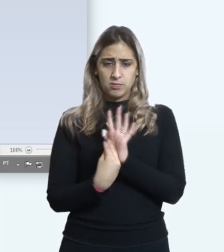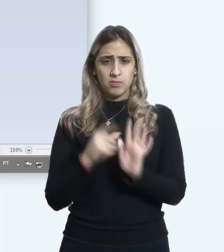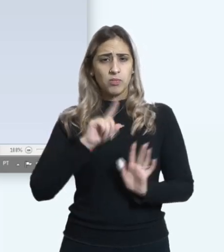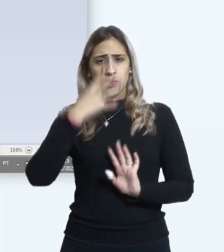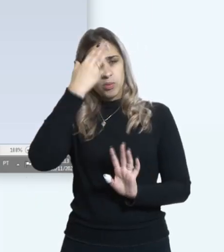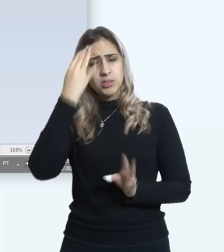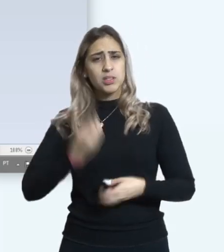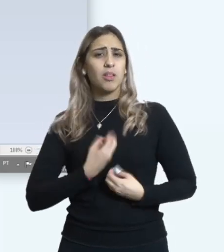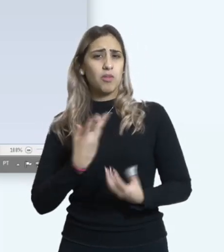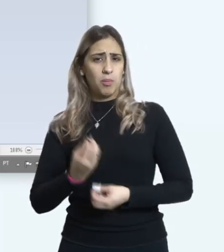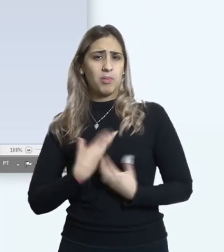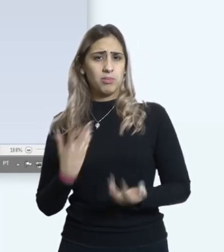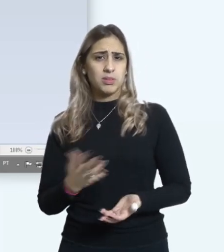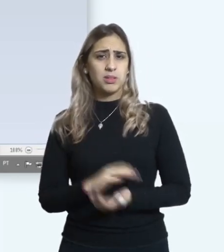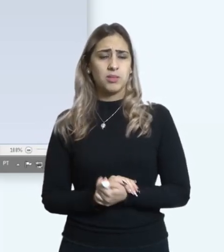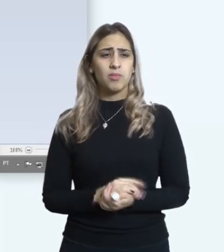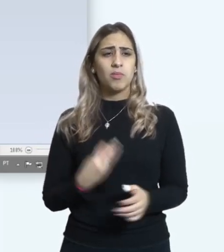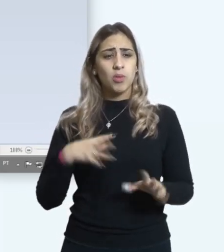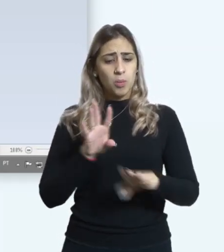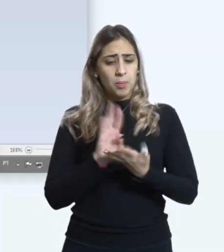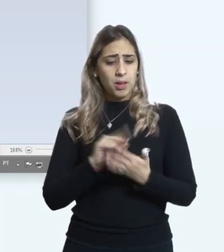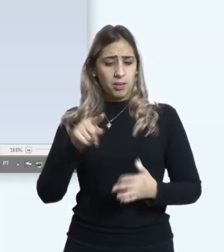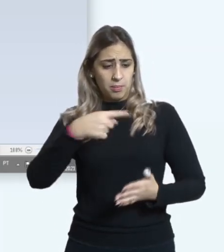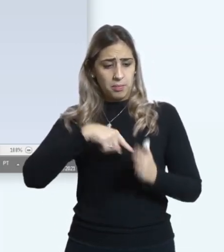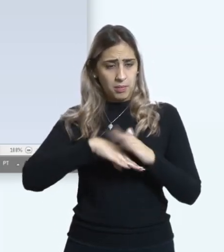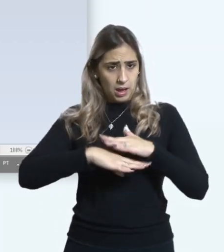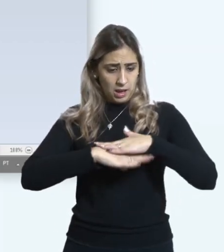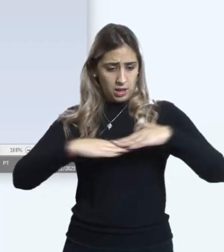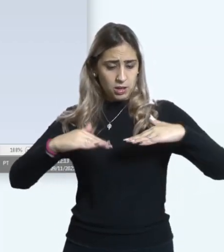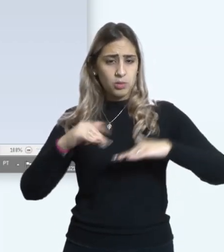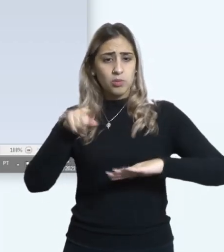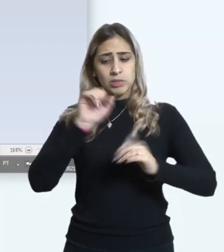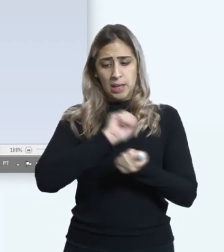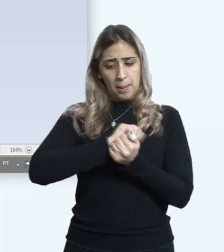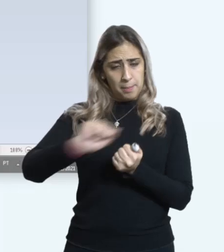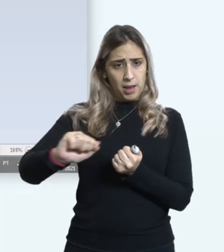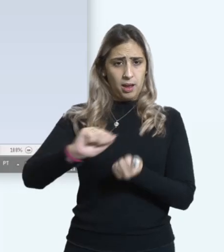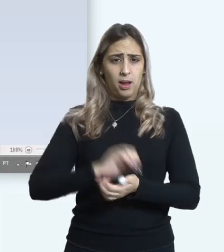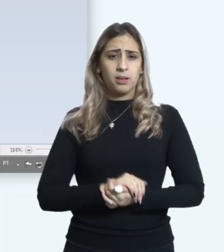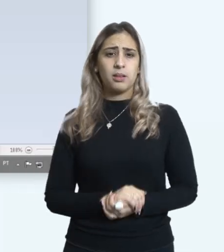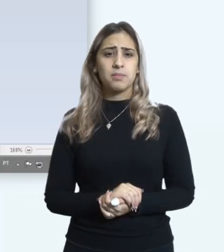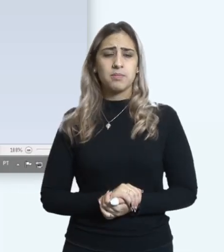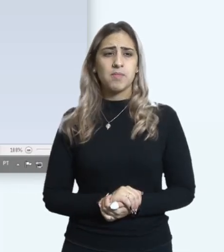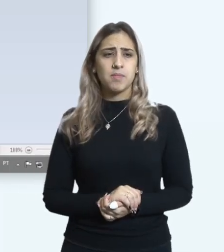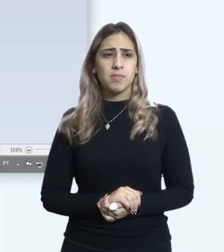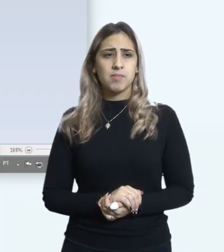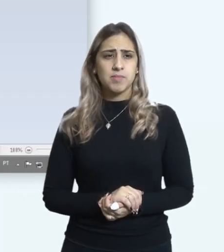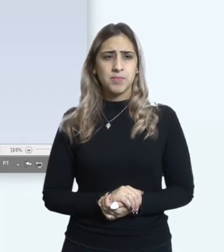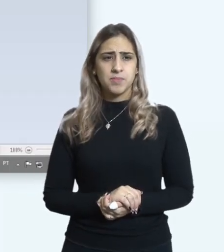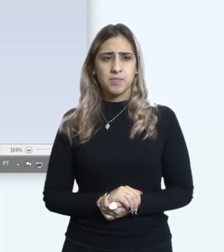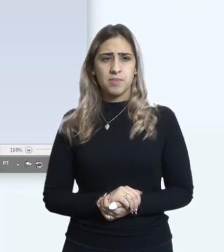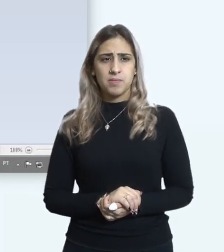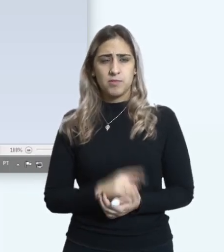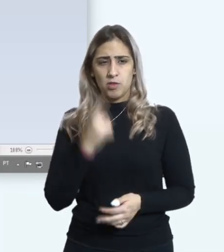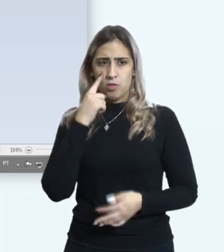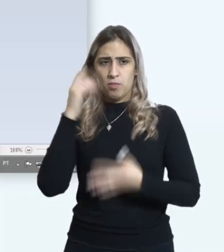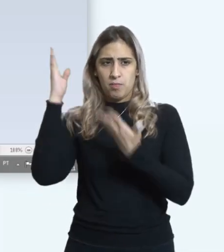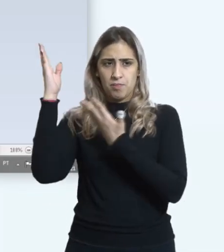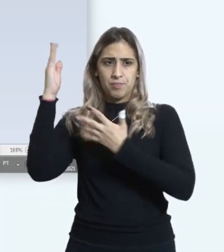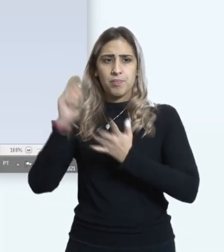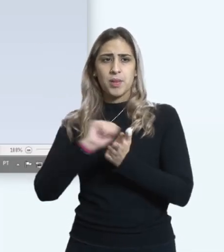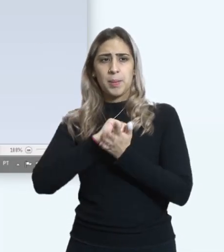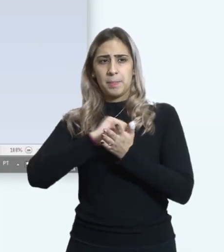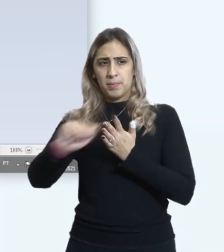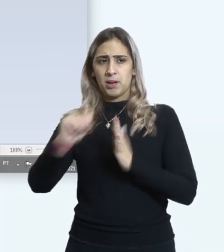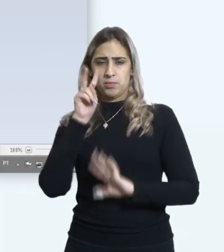informações, copia logo aqui embaixo e depois você apaga. vem aqui no apagar,